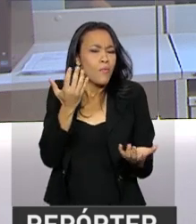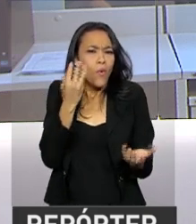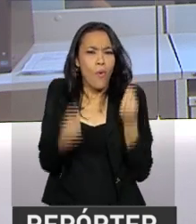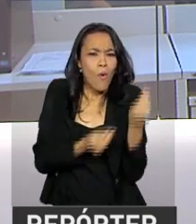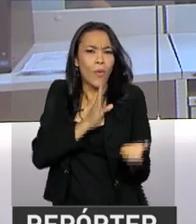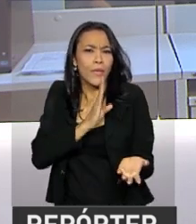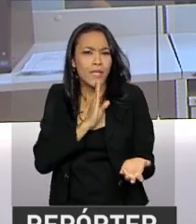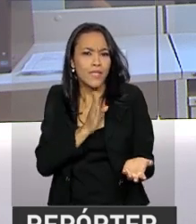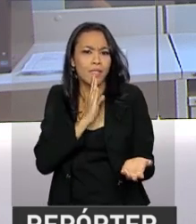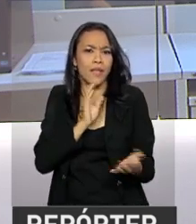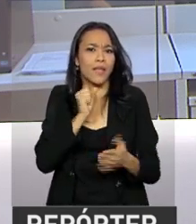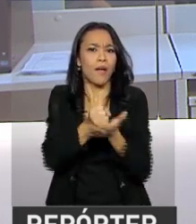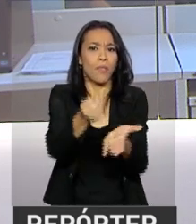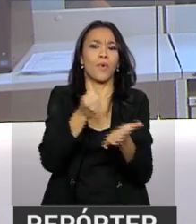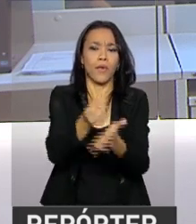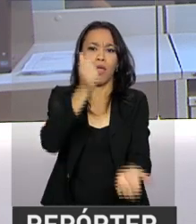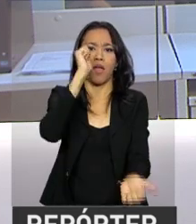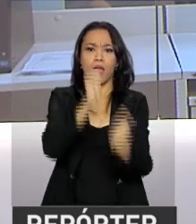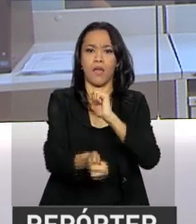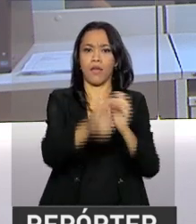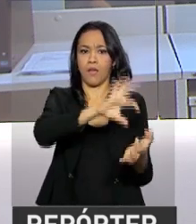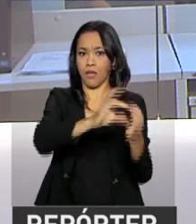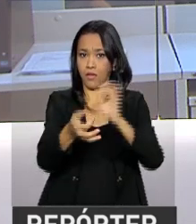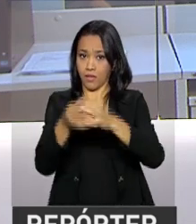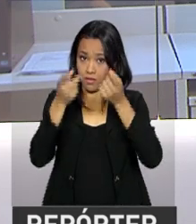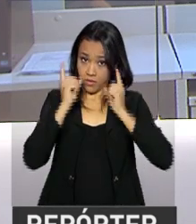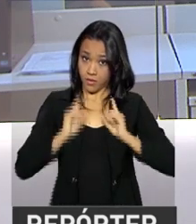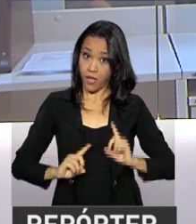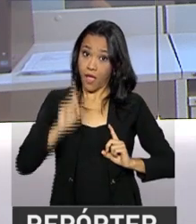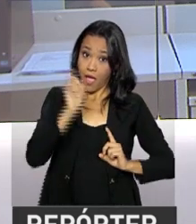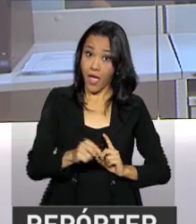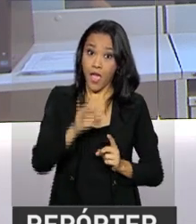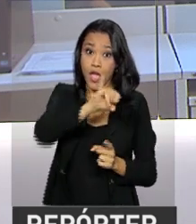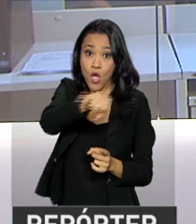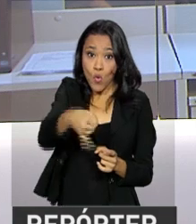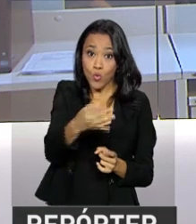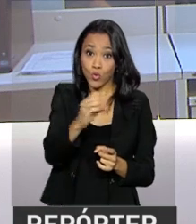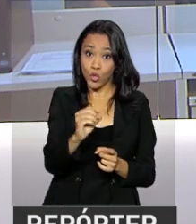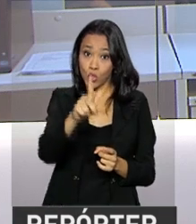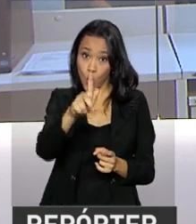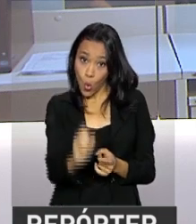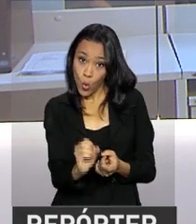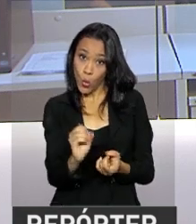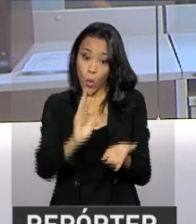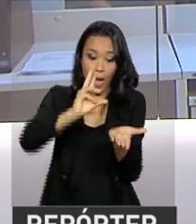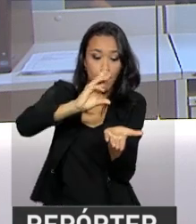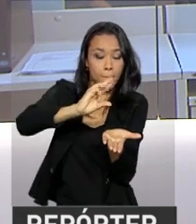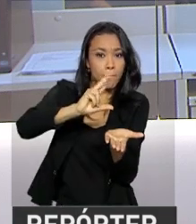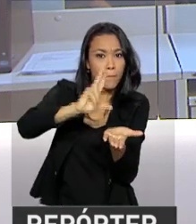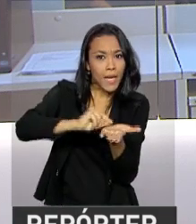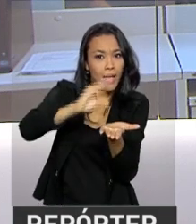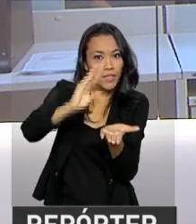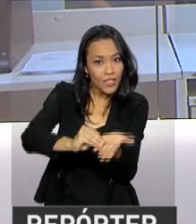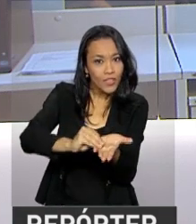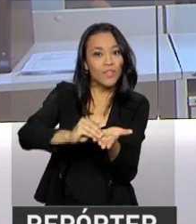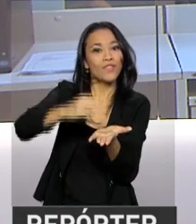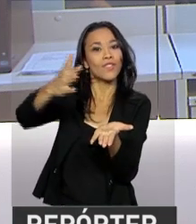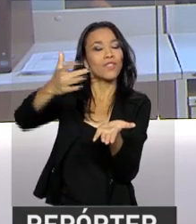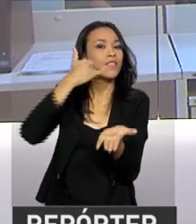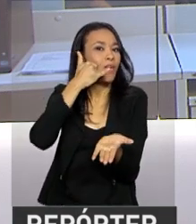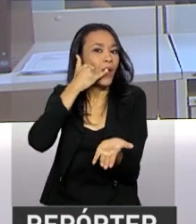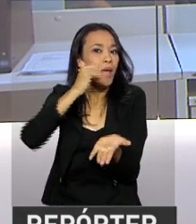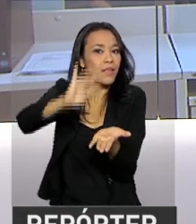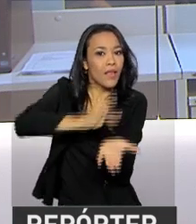e apoiar os atletas olímpicos e paralímpicos é o jogo Trunfo Brasil, um aplicativo para celulares e tablets onde